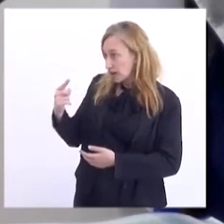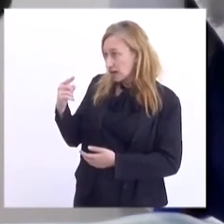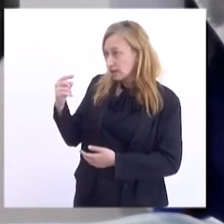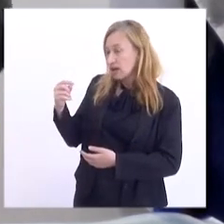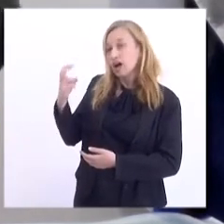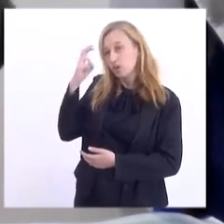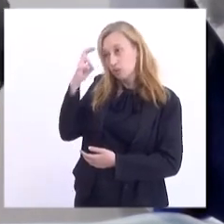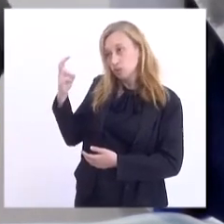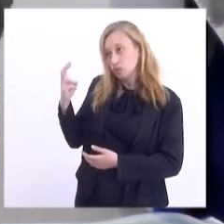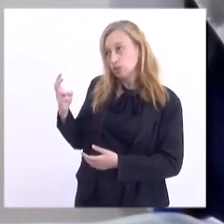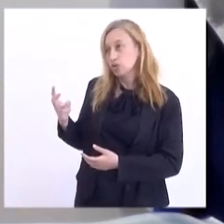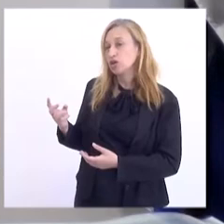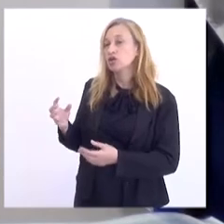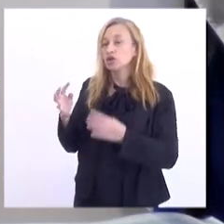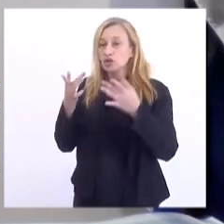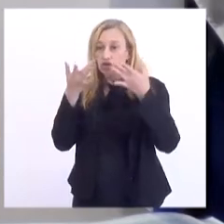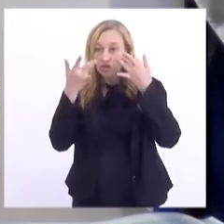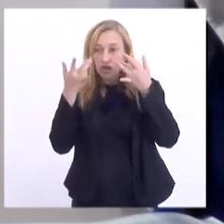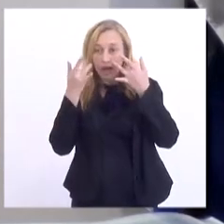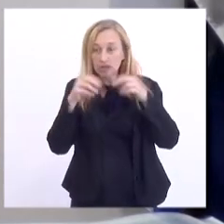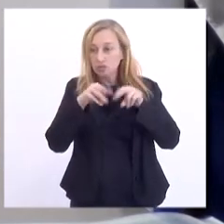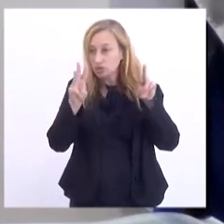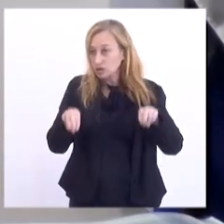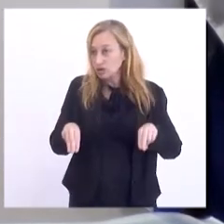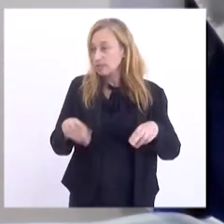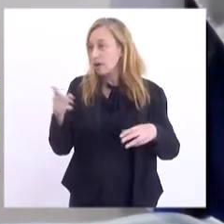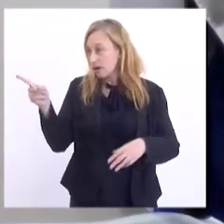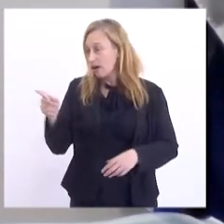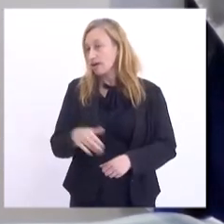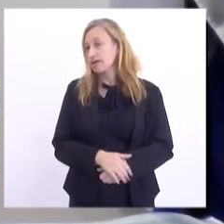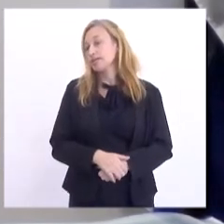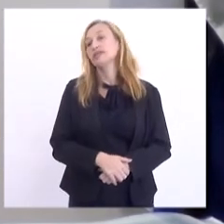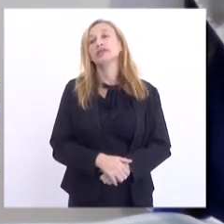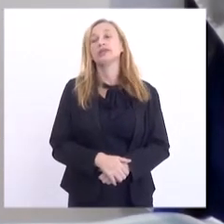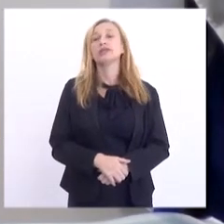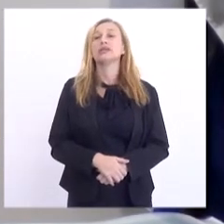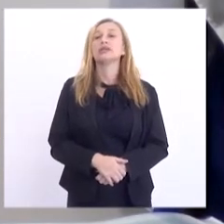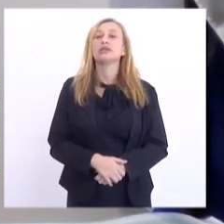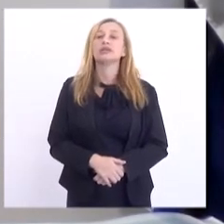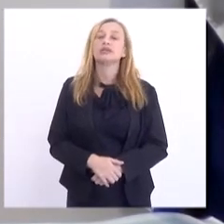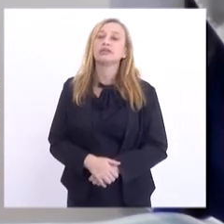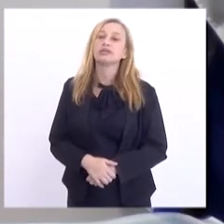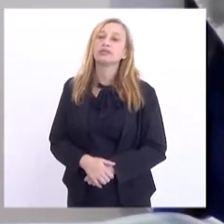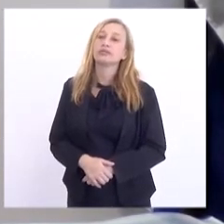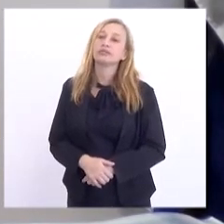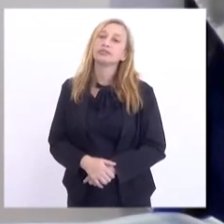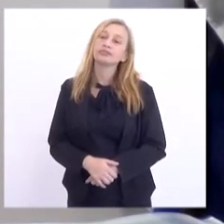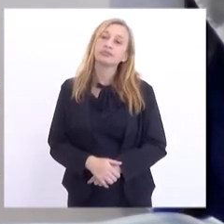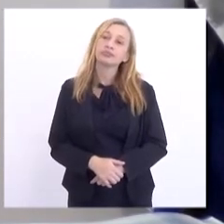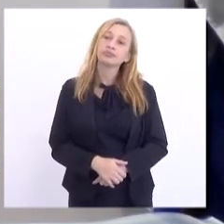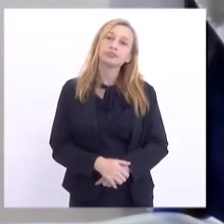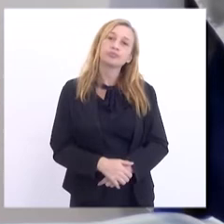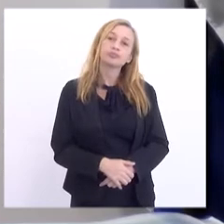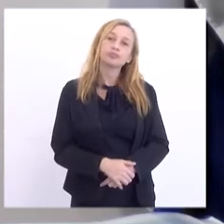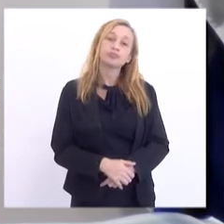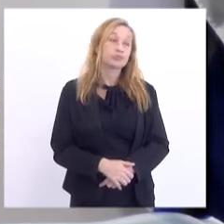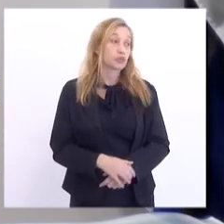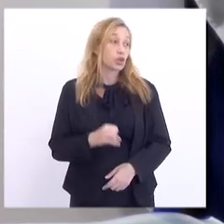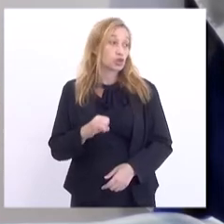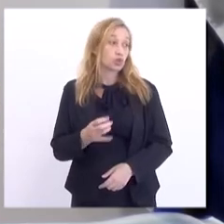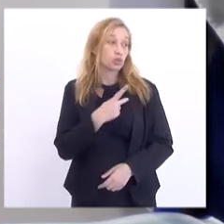em relação ao Theatro Municipal que tu tava era uma área o presidente da Comissão de Cultura o xu